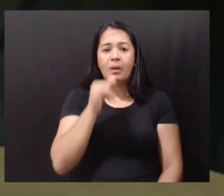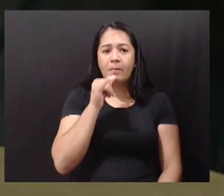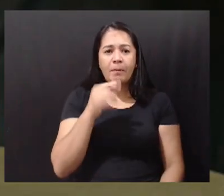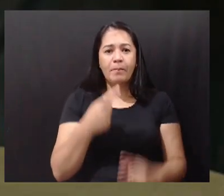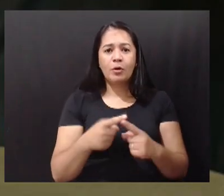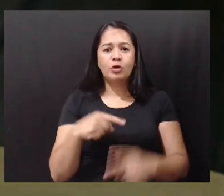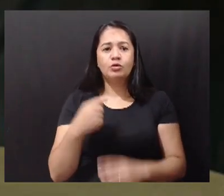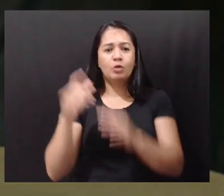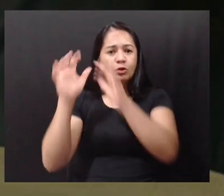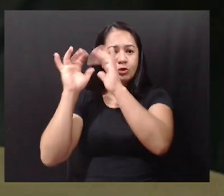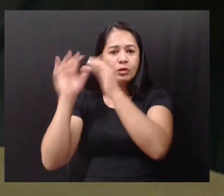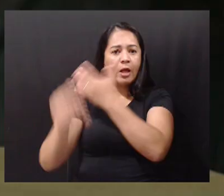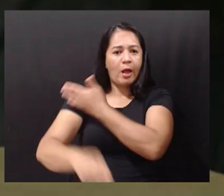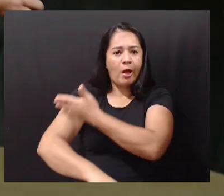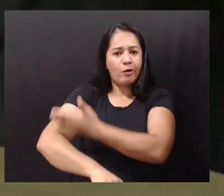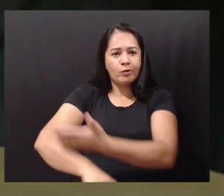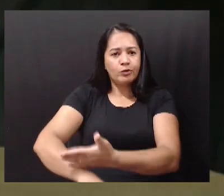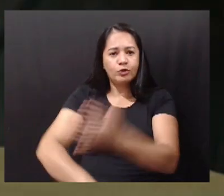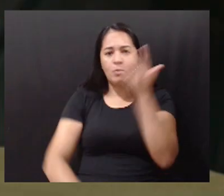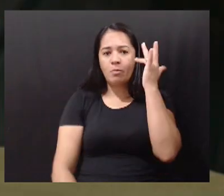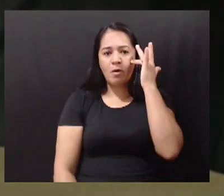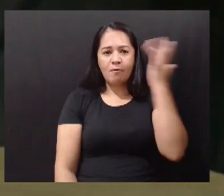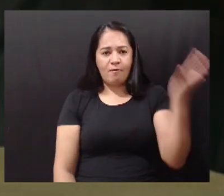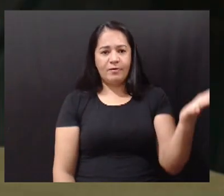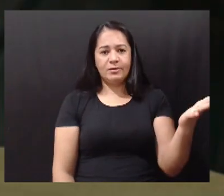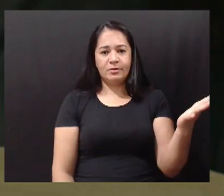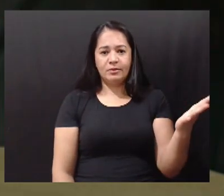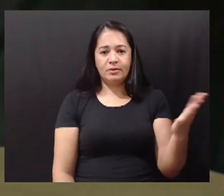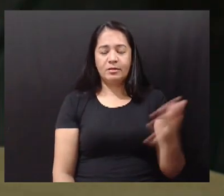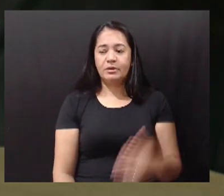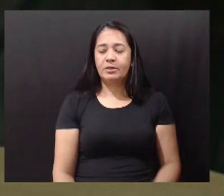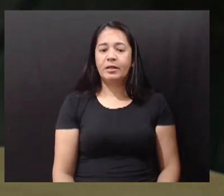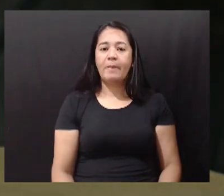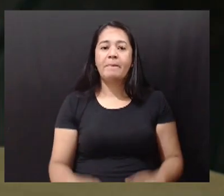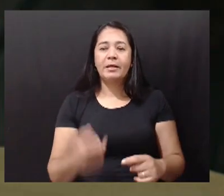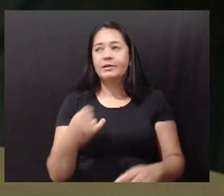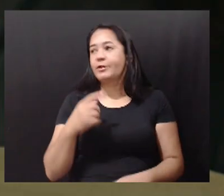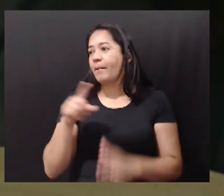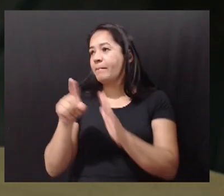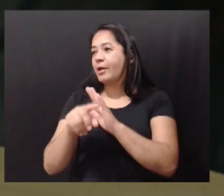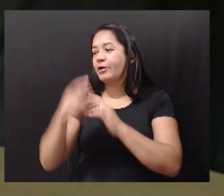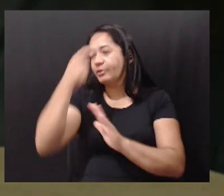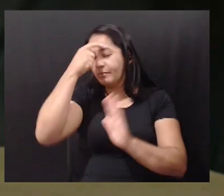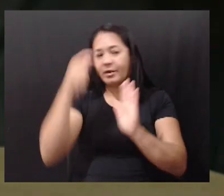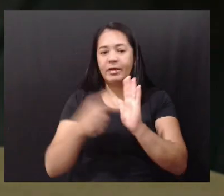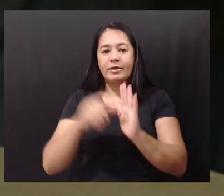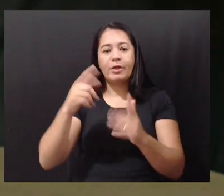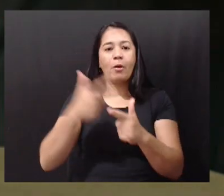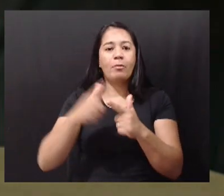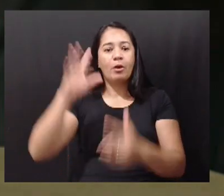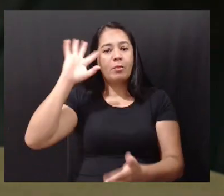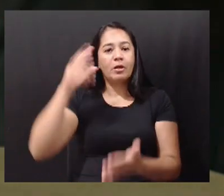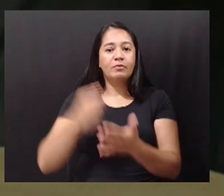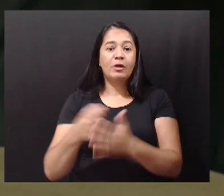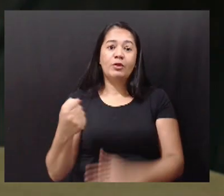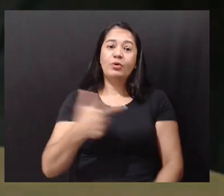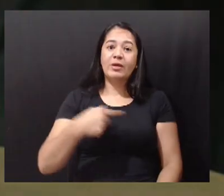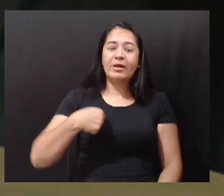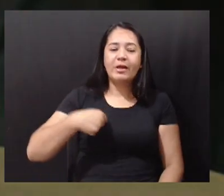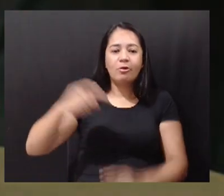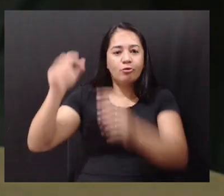com coisas fáceis, né? E é mais fácil eu pedir para o computador, para a inteligência artificial resolver um problema para mim, do que eu colocar meu cérebro